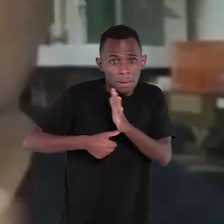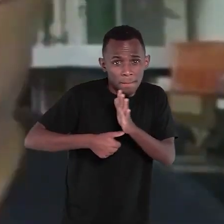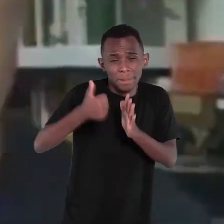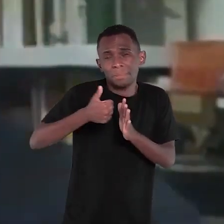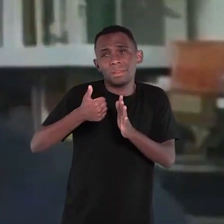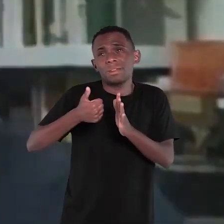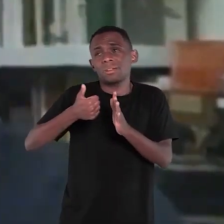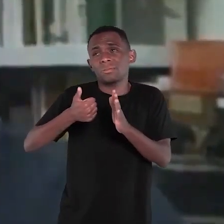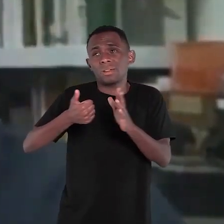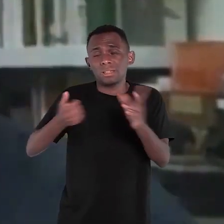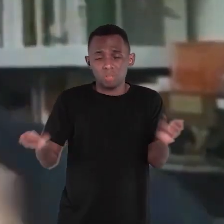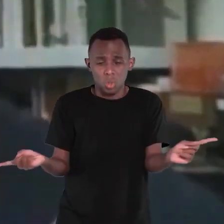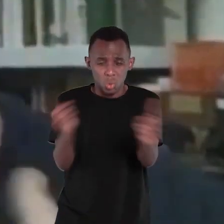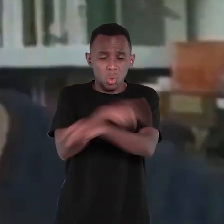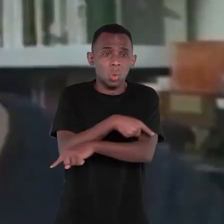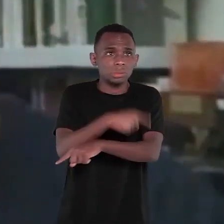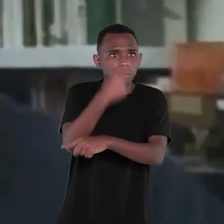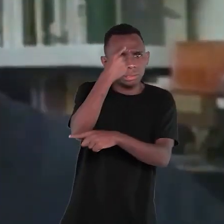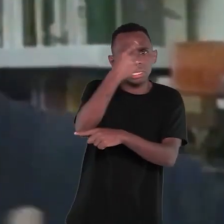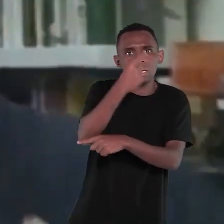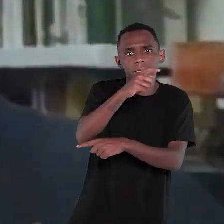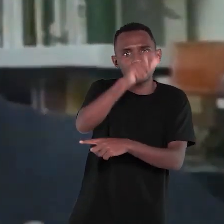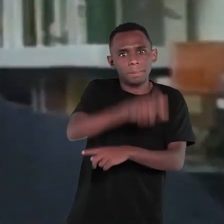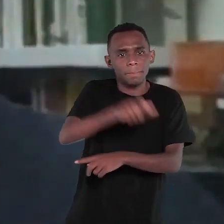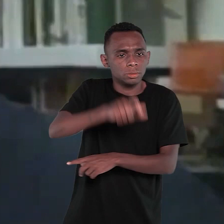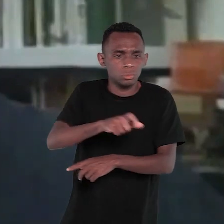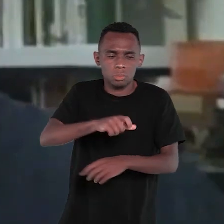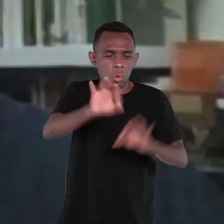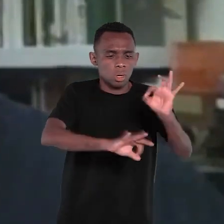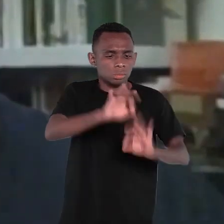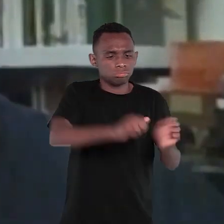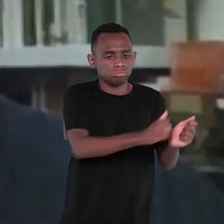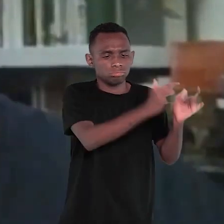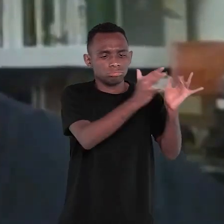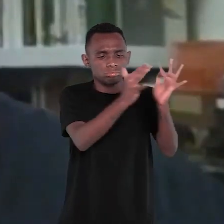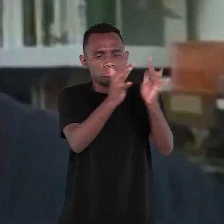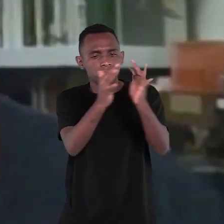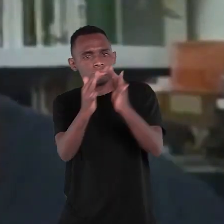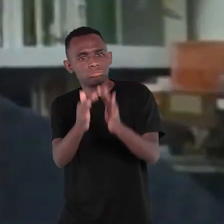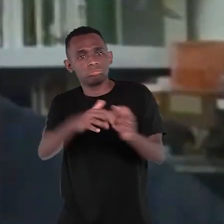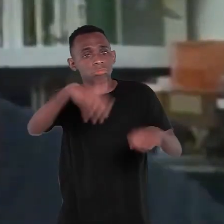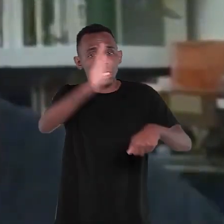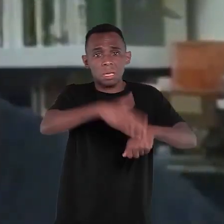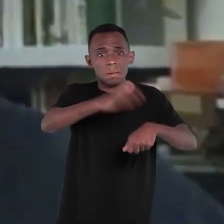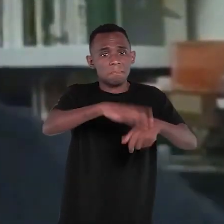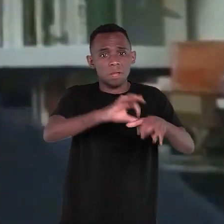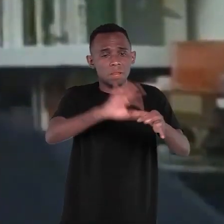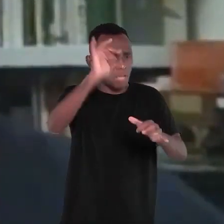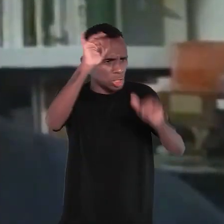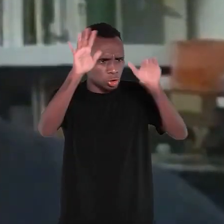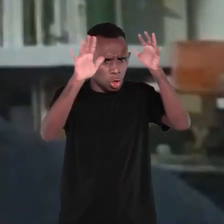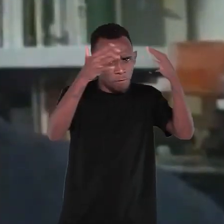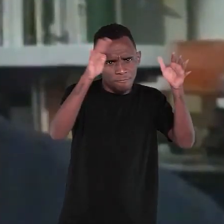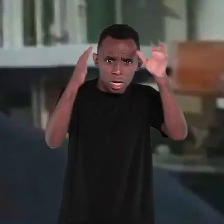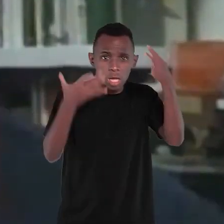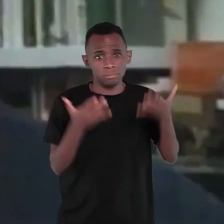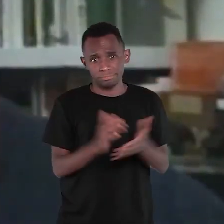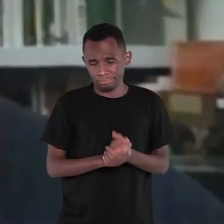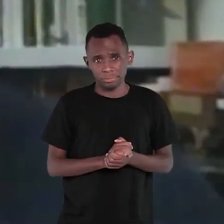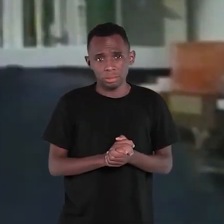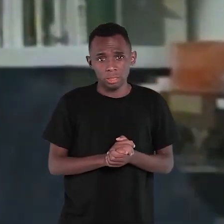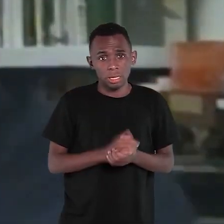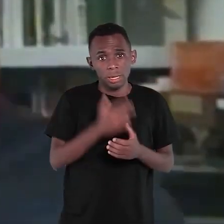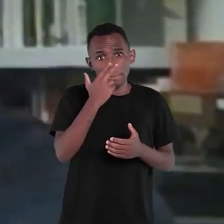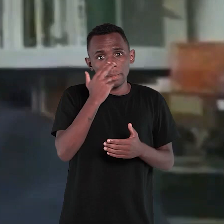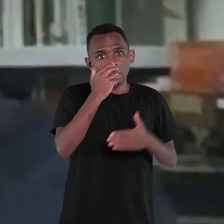primeiro conspira contra a ideia de você ser um dono do seu tempo, né? E sujeito das suas decisões. Você está